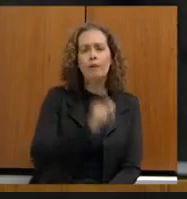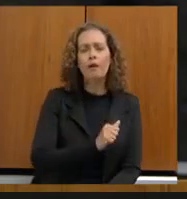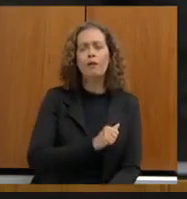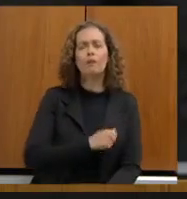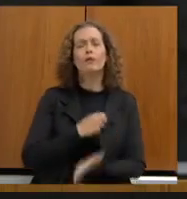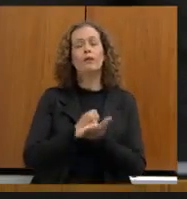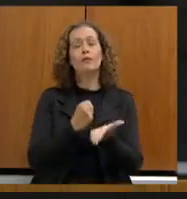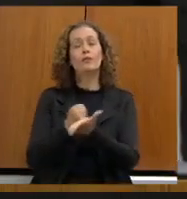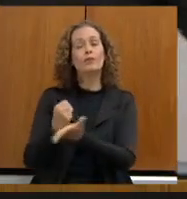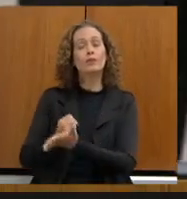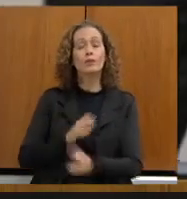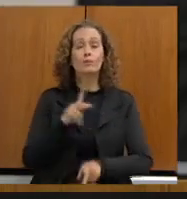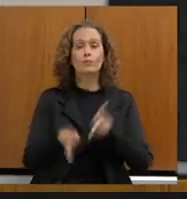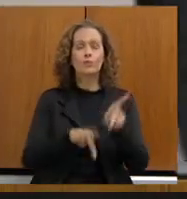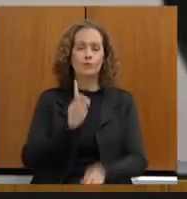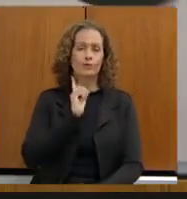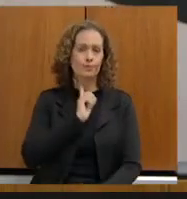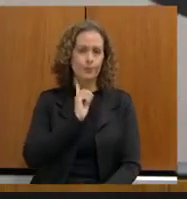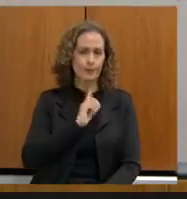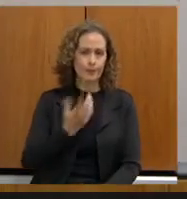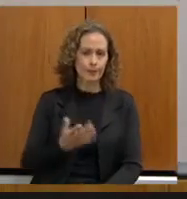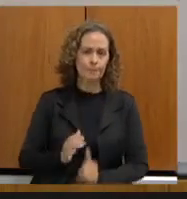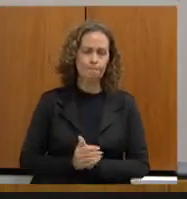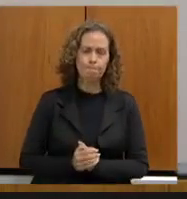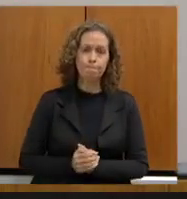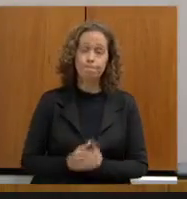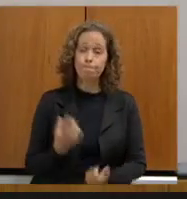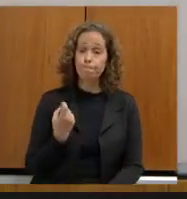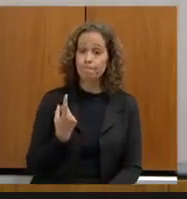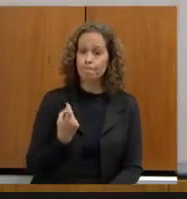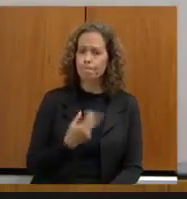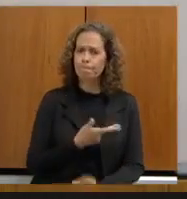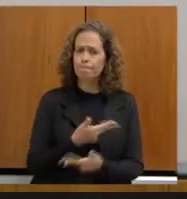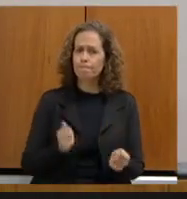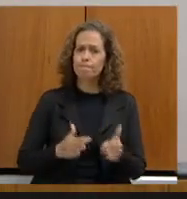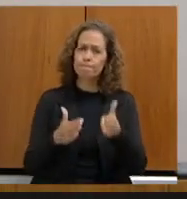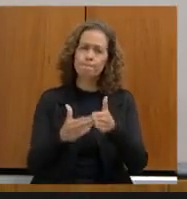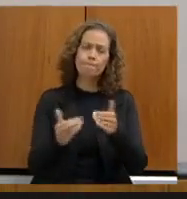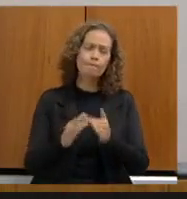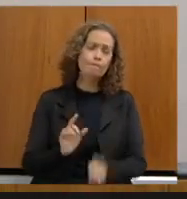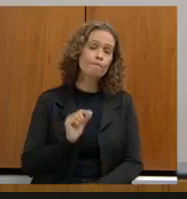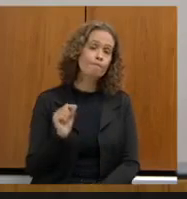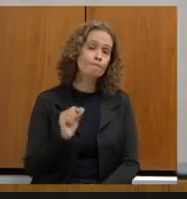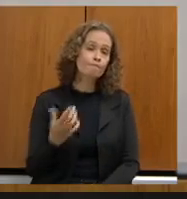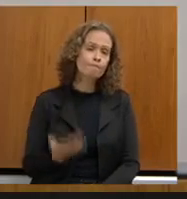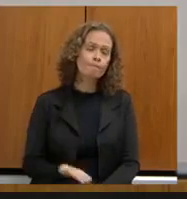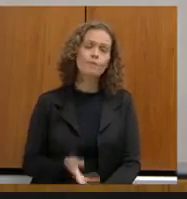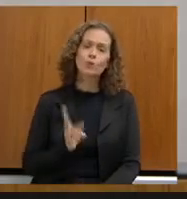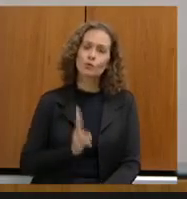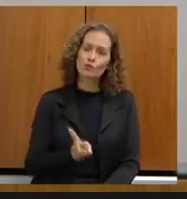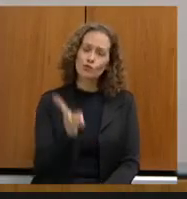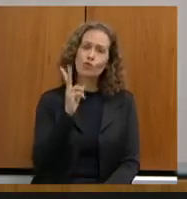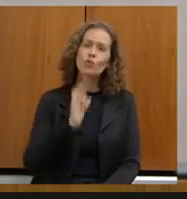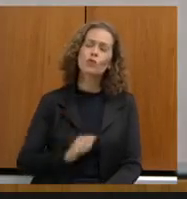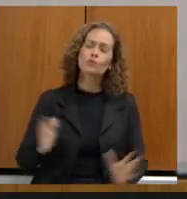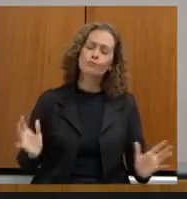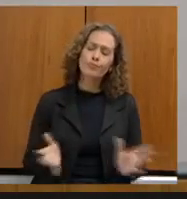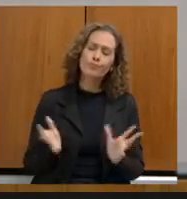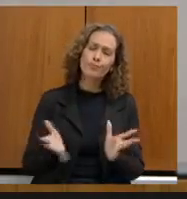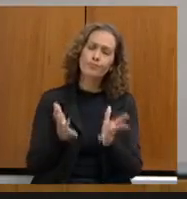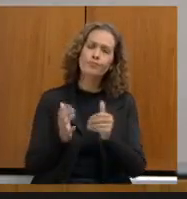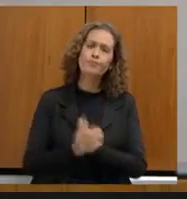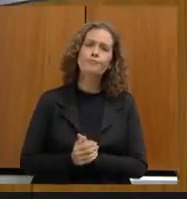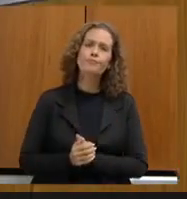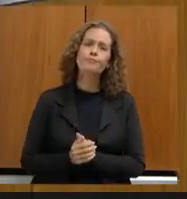proteger os mineiros o único apelo que eu faço ao seu Comandante é que continue empreendendo agora energia